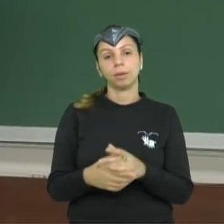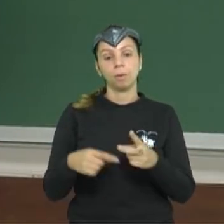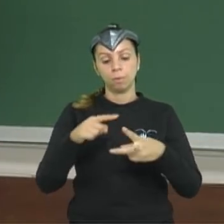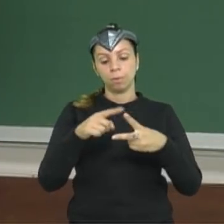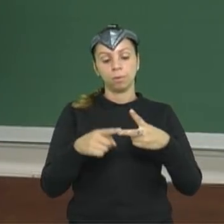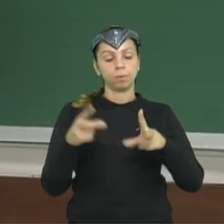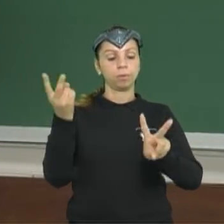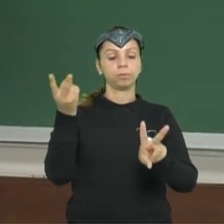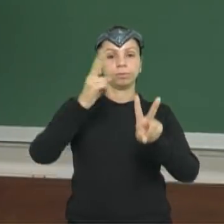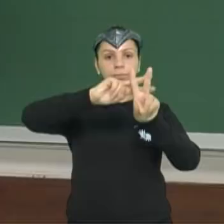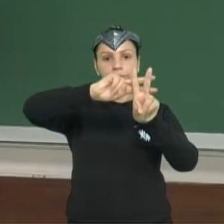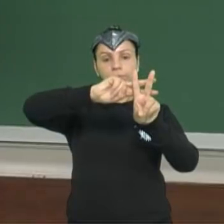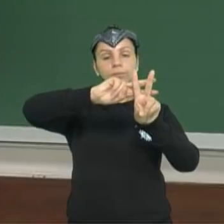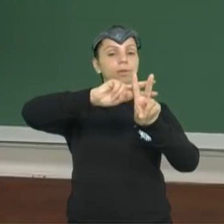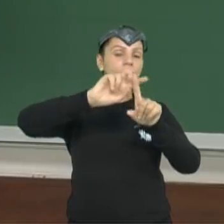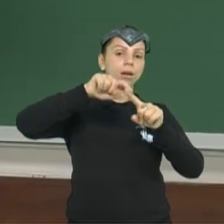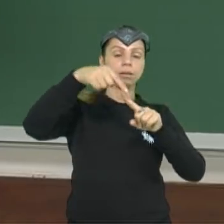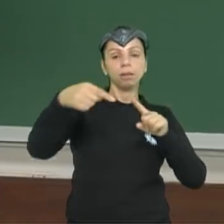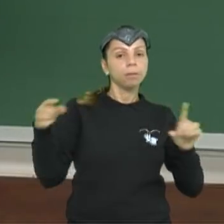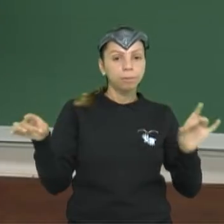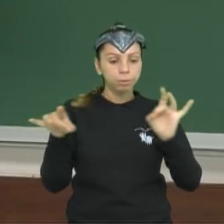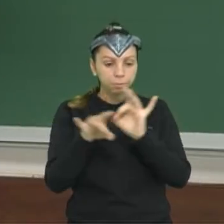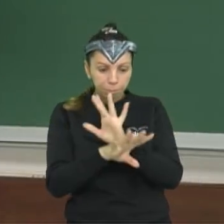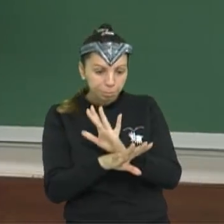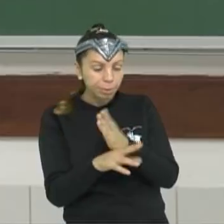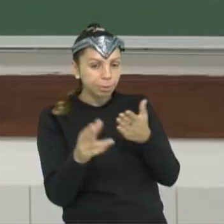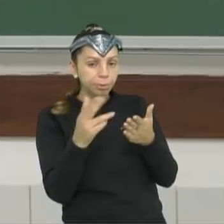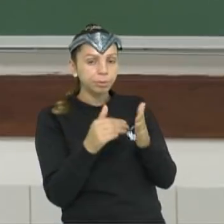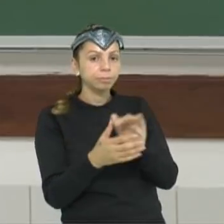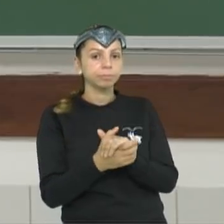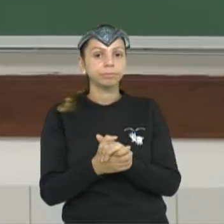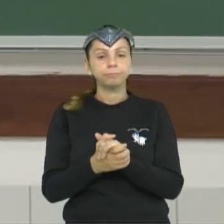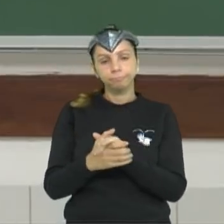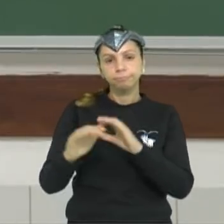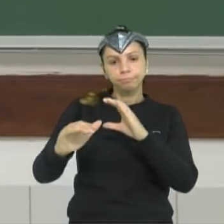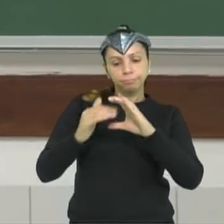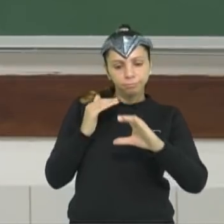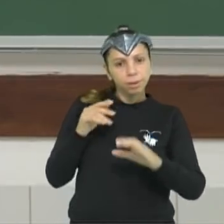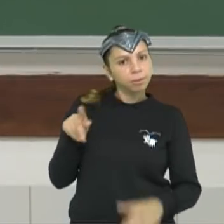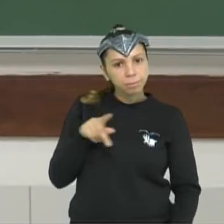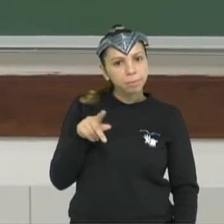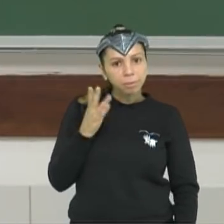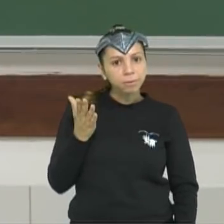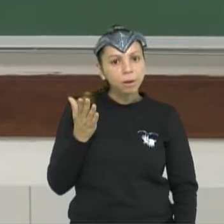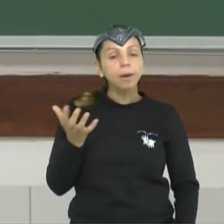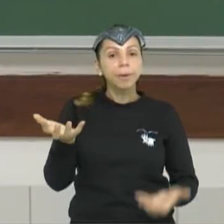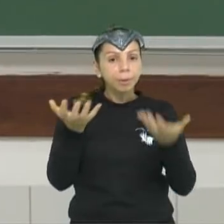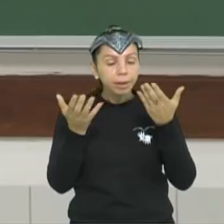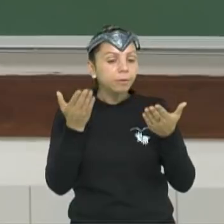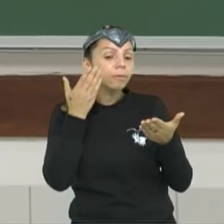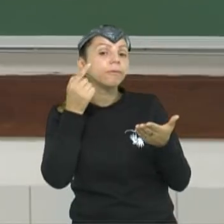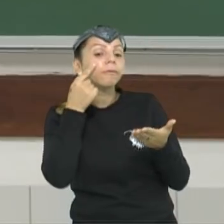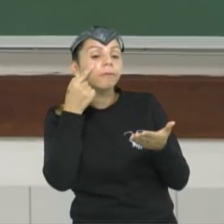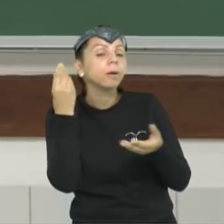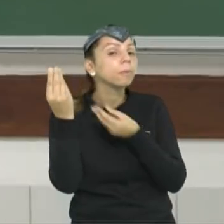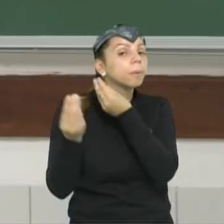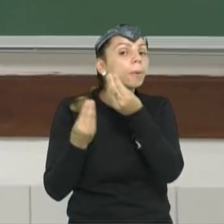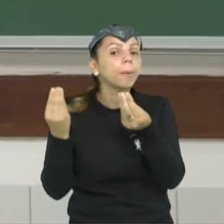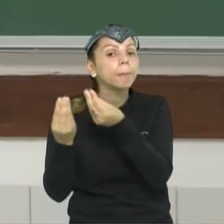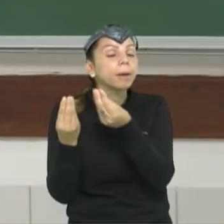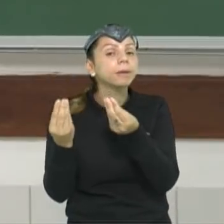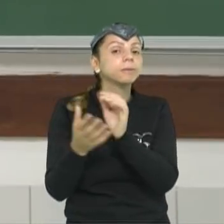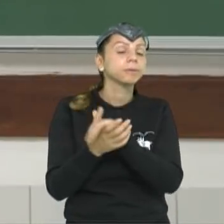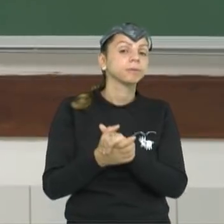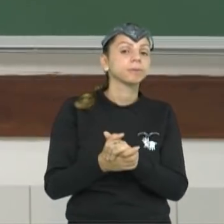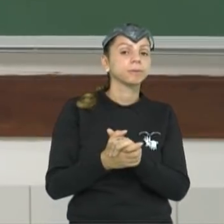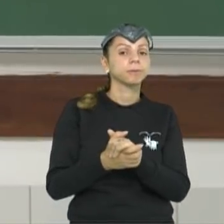hashtags. Depois que você produzir o seu material, manda para a teacher. Eu quero ver, eu quero saber como é que ficou. Se